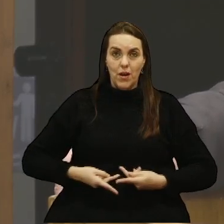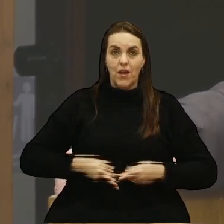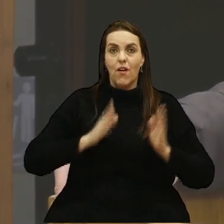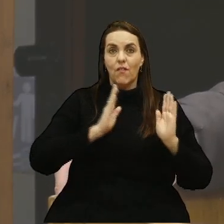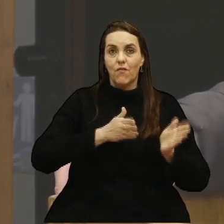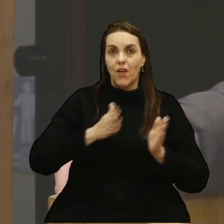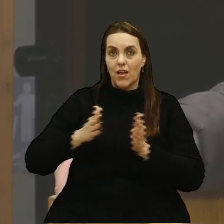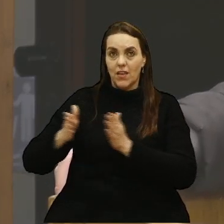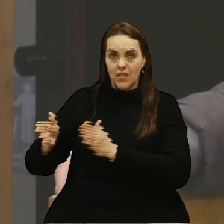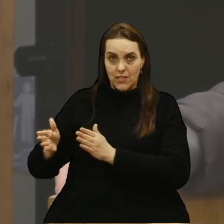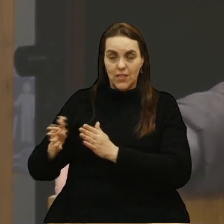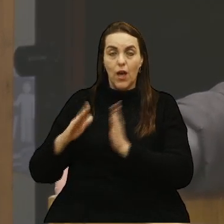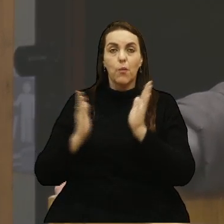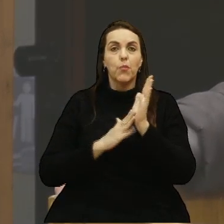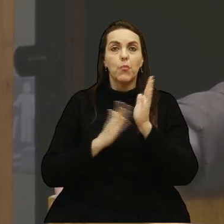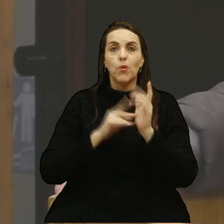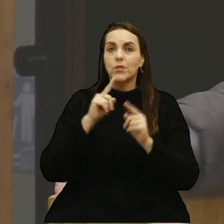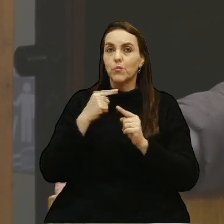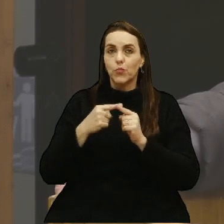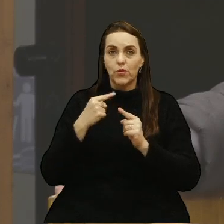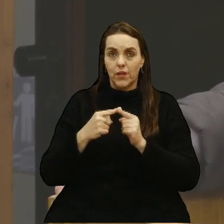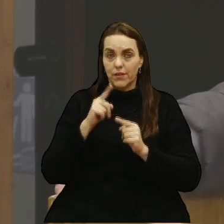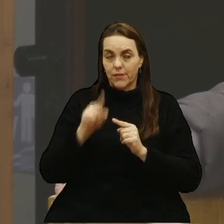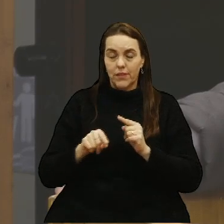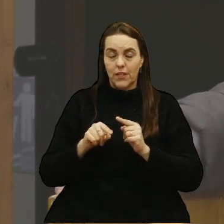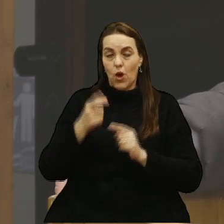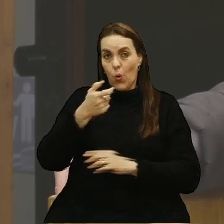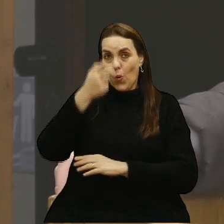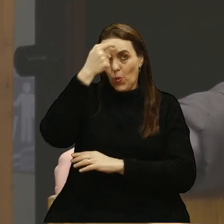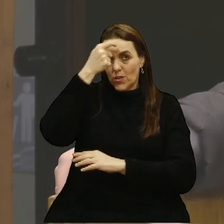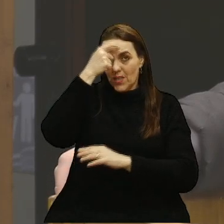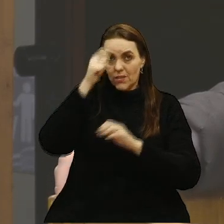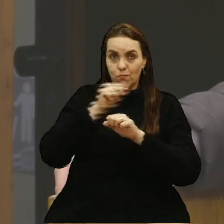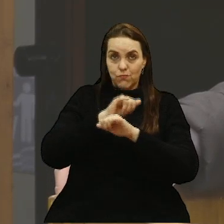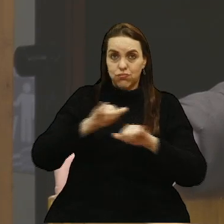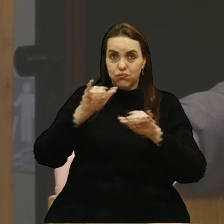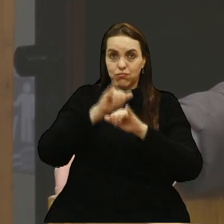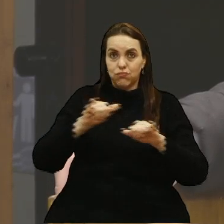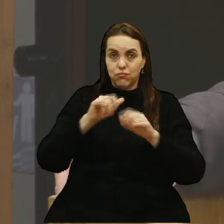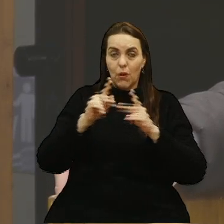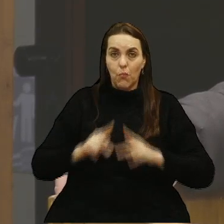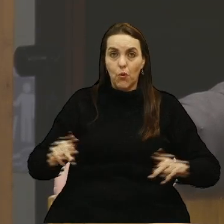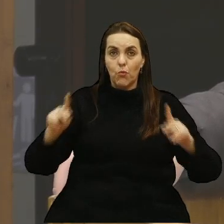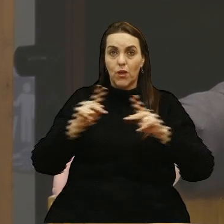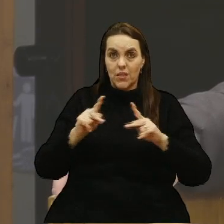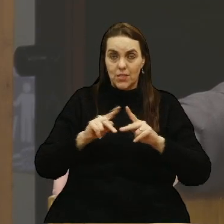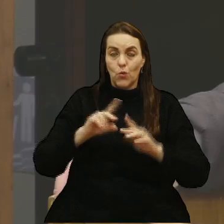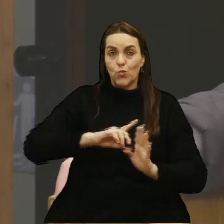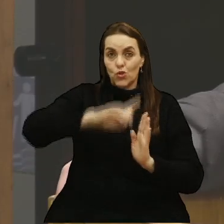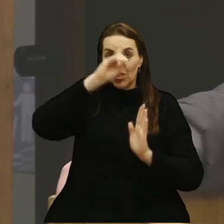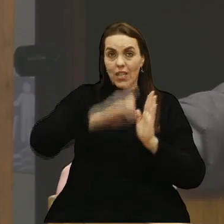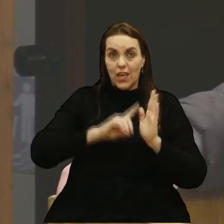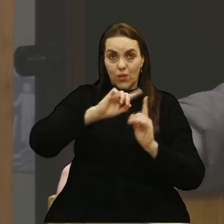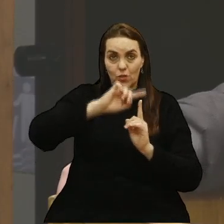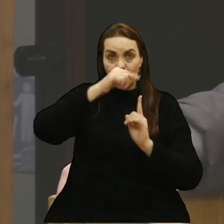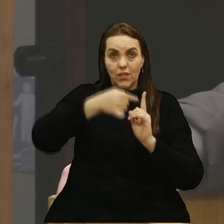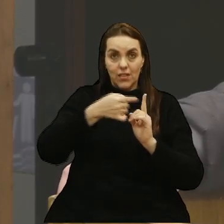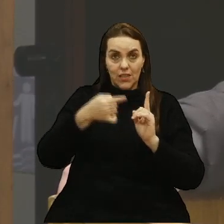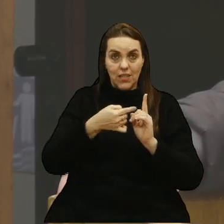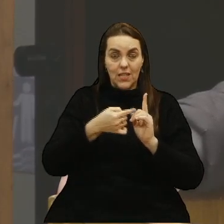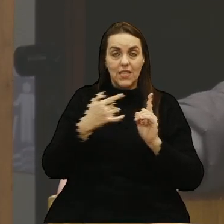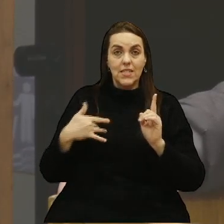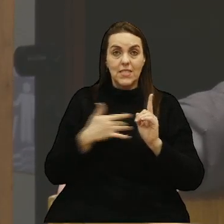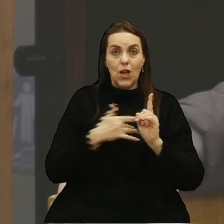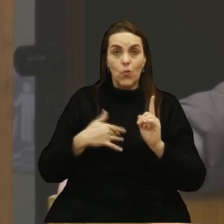A proposta se justifica pela necessidade de conscientizar a população sobre os direitos nascituros e a relevância da saúde